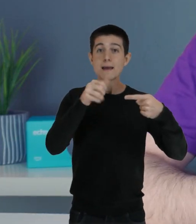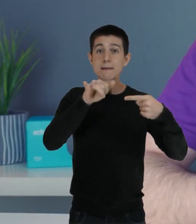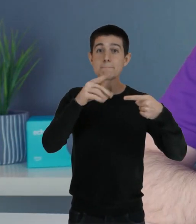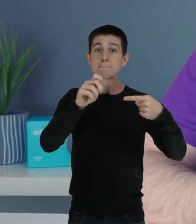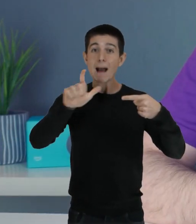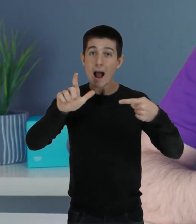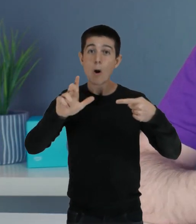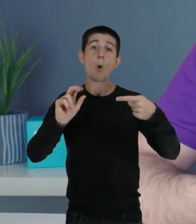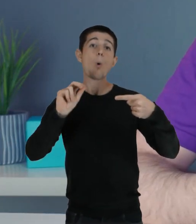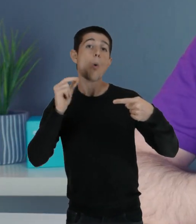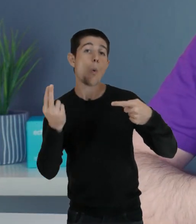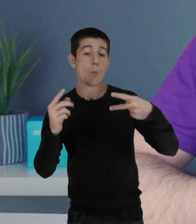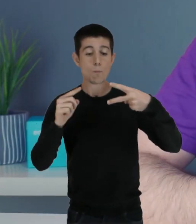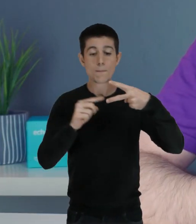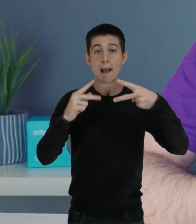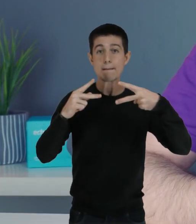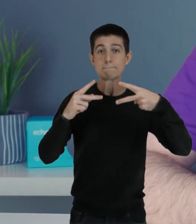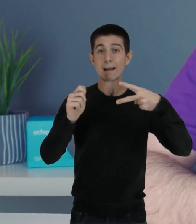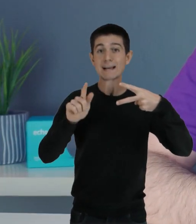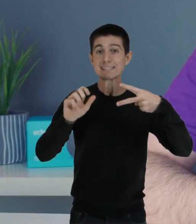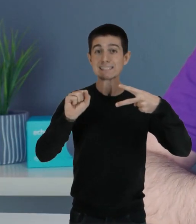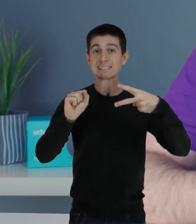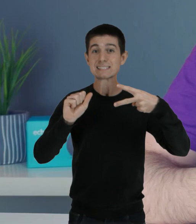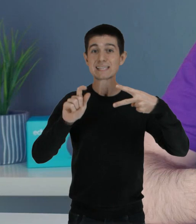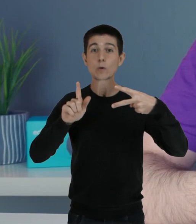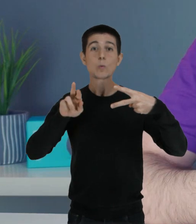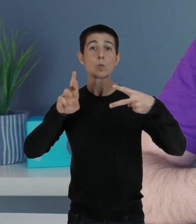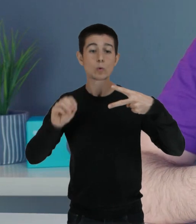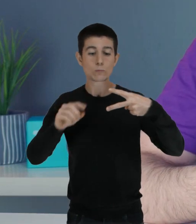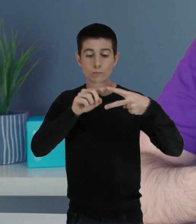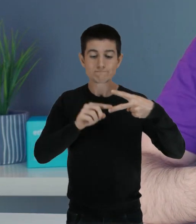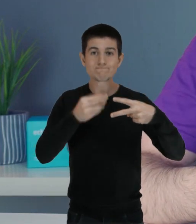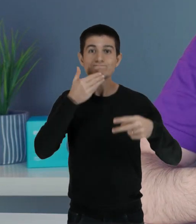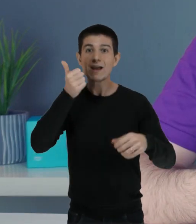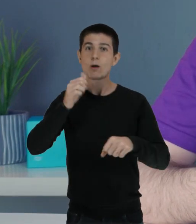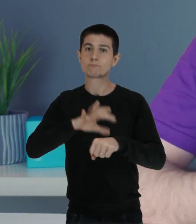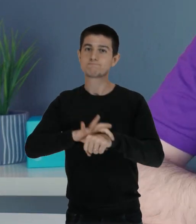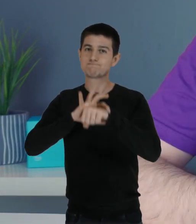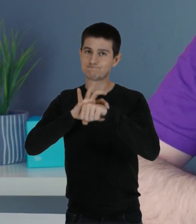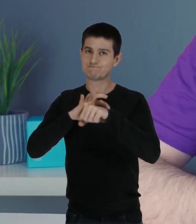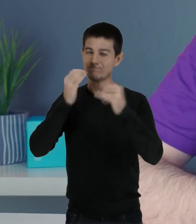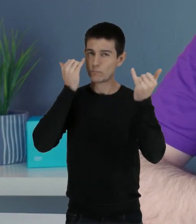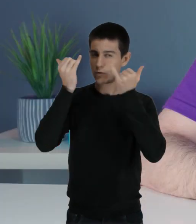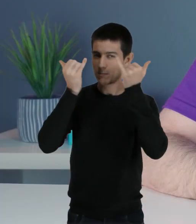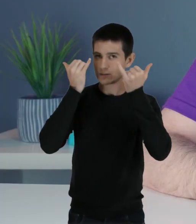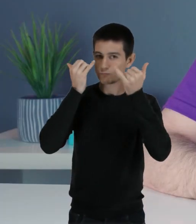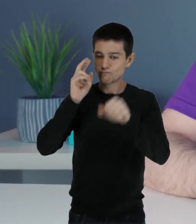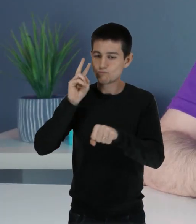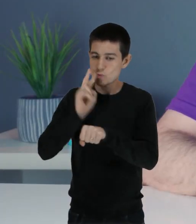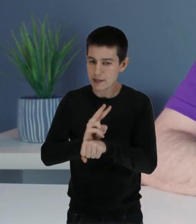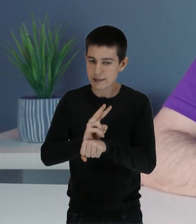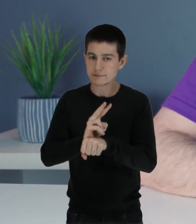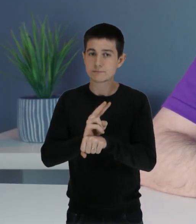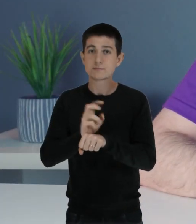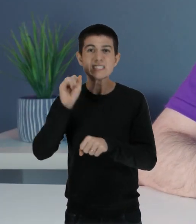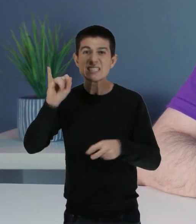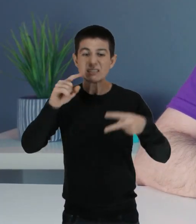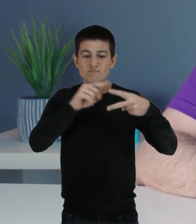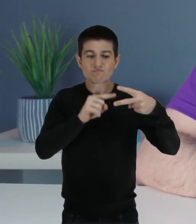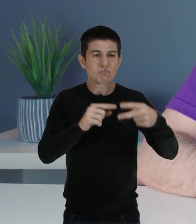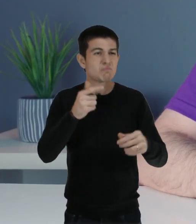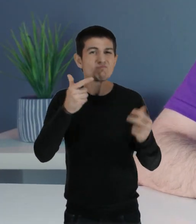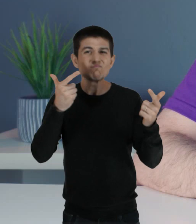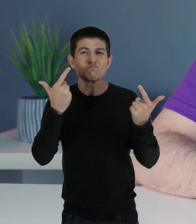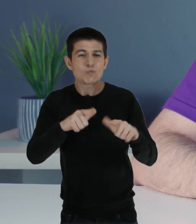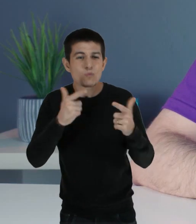PagSeguro. Esses serviços protegem melhor os seus dados bancários do que sites pequenos e não muito seguros. Se esses serviços não